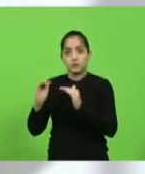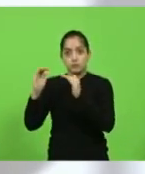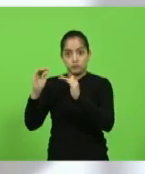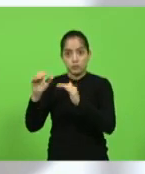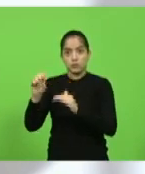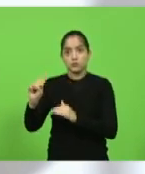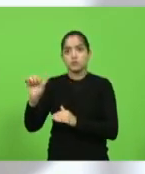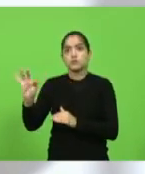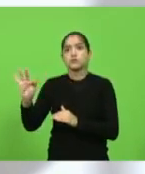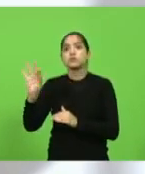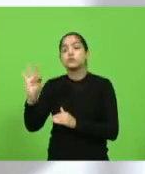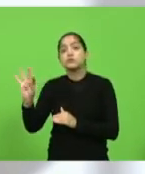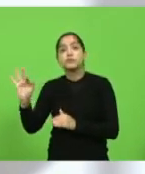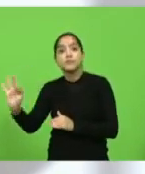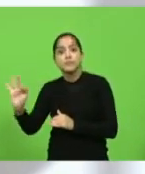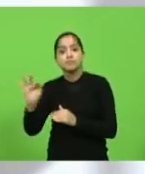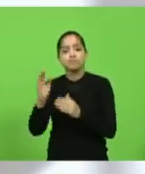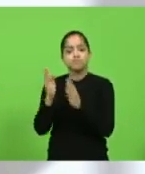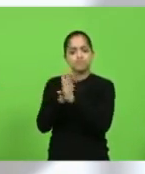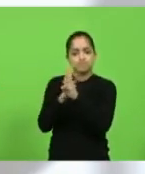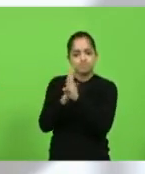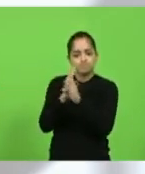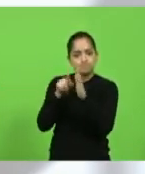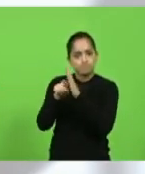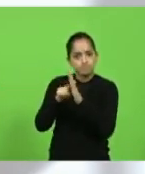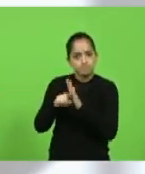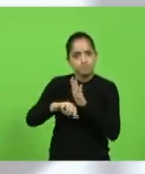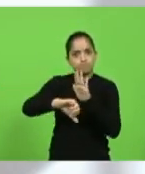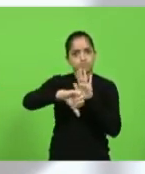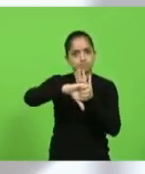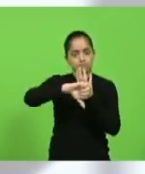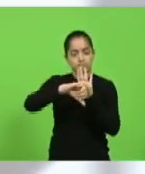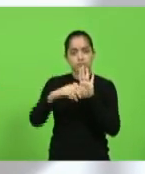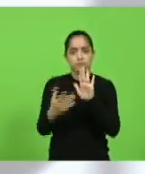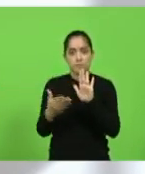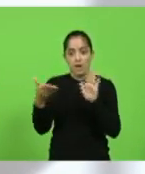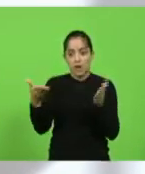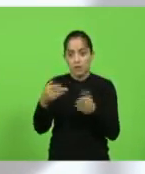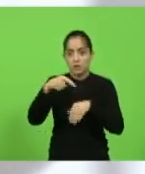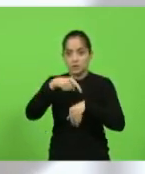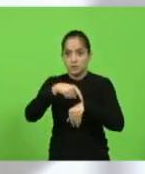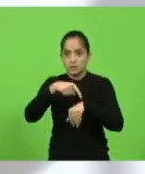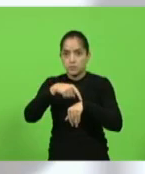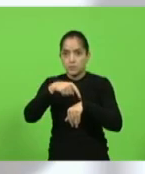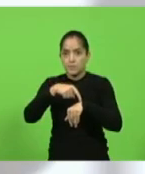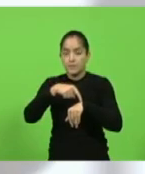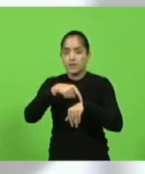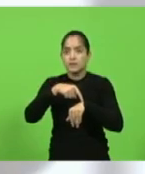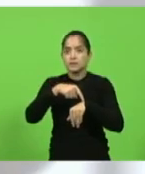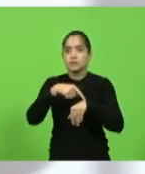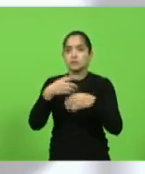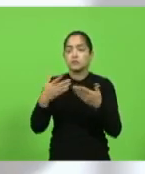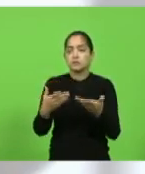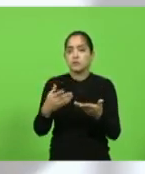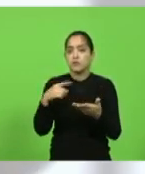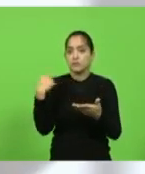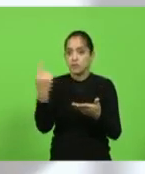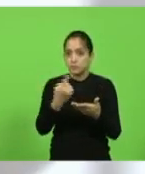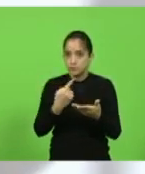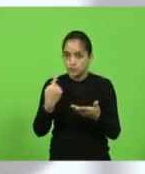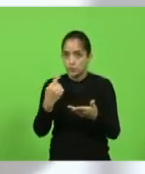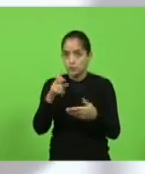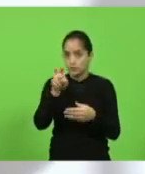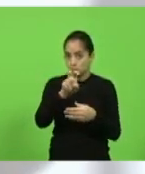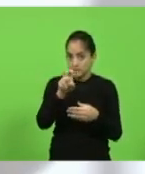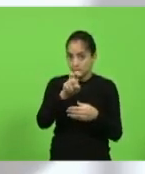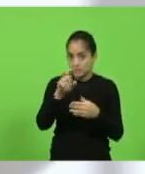qualquer tipo de apuração criminal, não cabe neste momento sentirmos-nos, falo de nós, os cinco